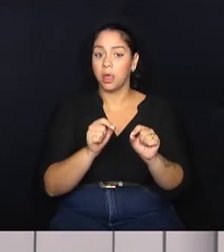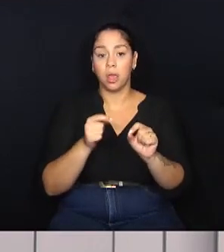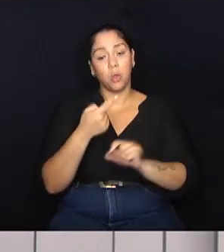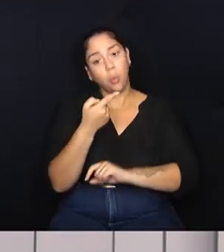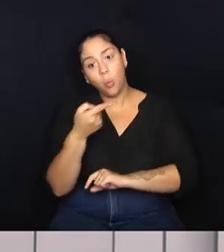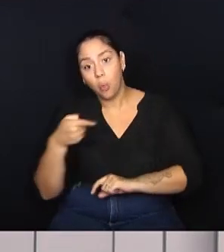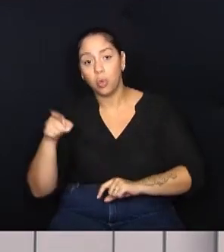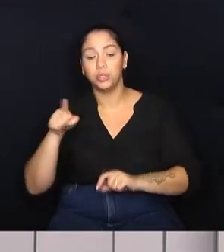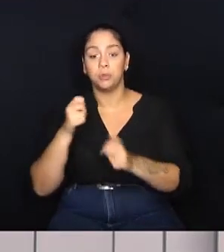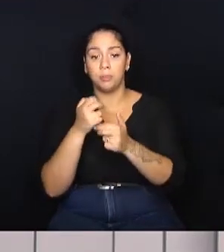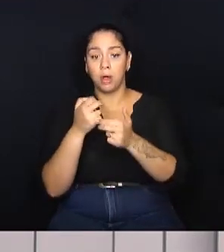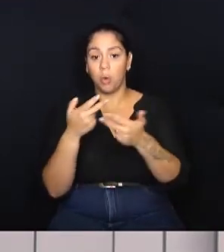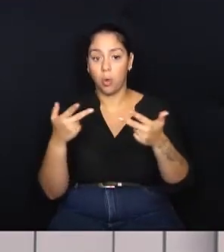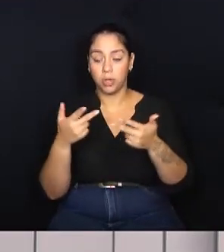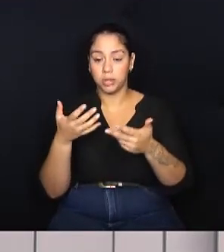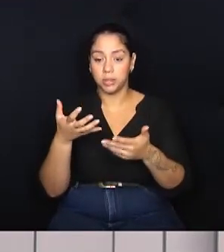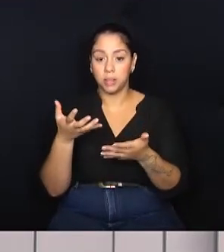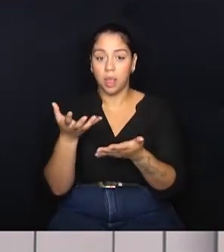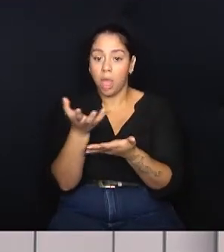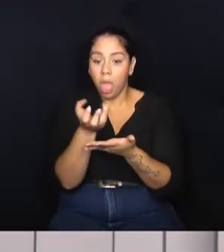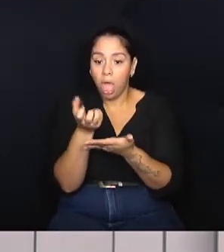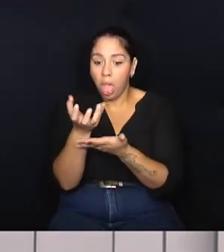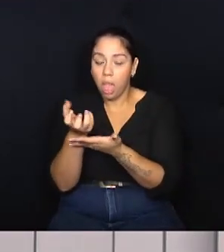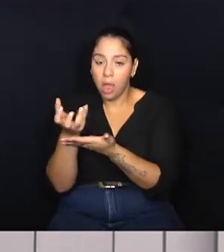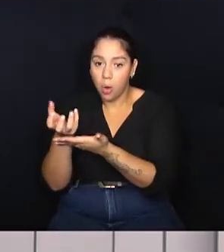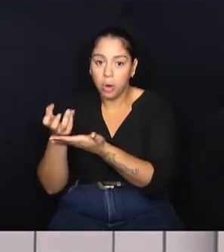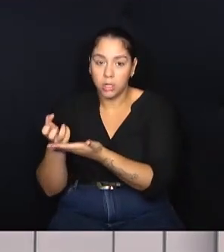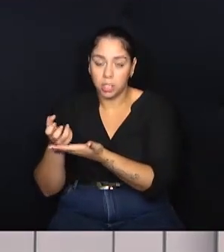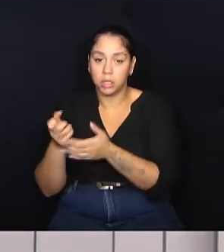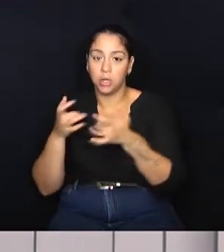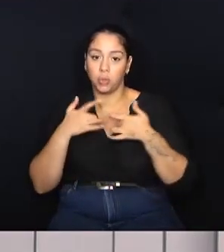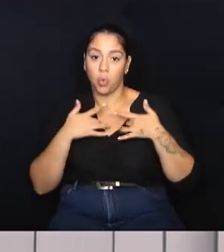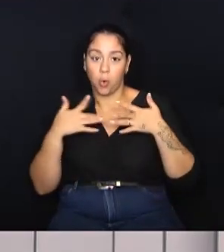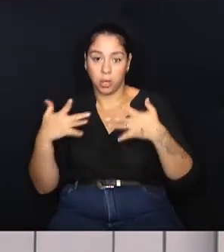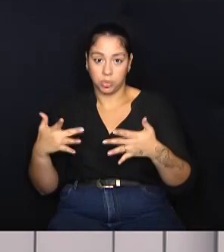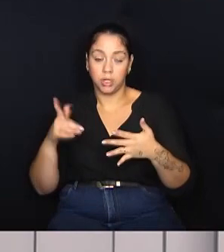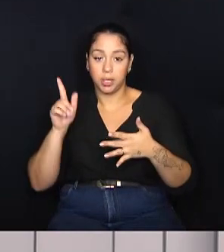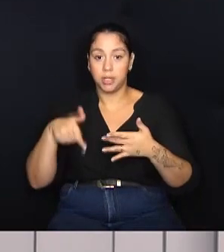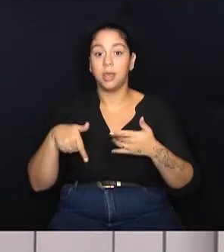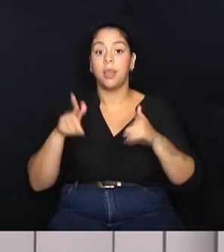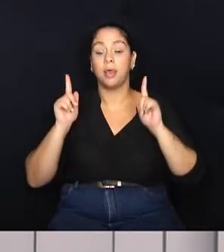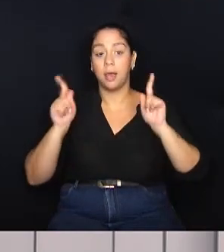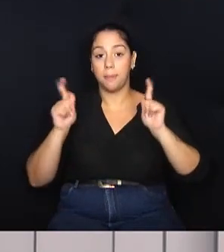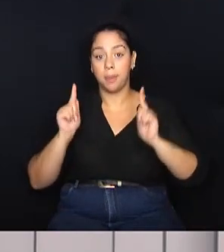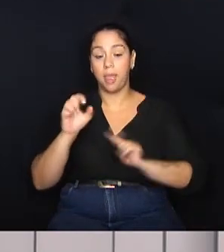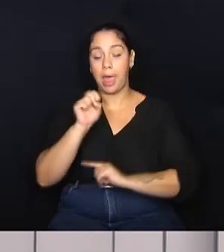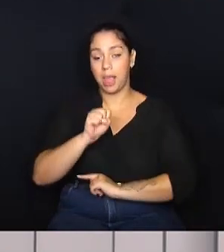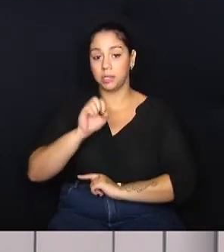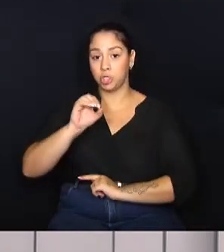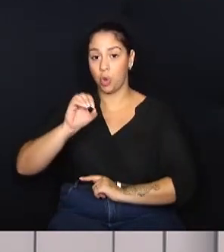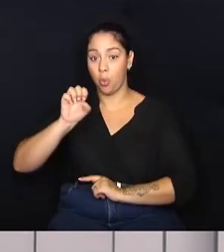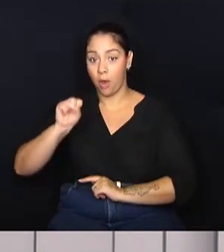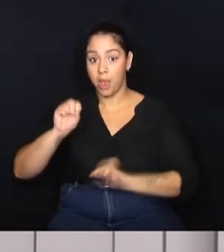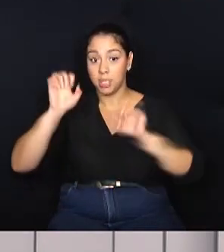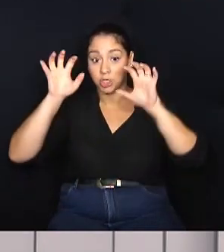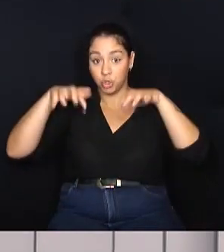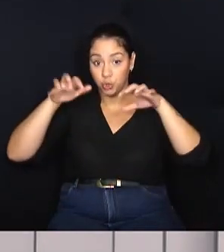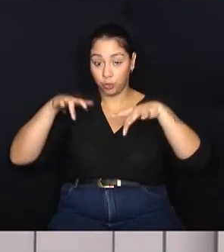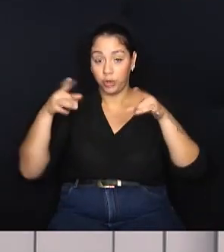doações recolhidas aqui no prédio do Legislativo para a campanha SOS Chuvas, que chega ao fim nesta